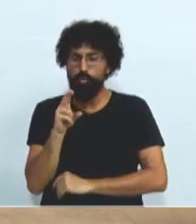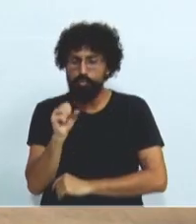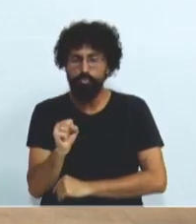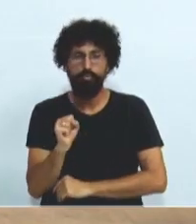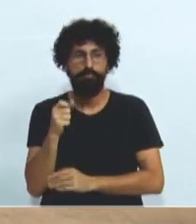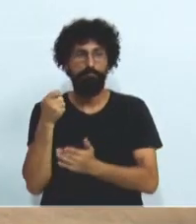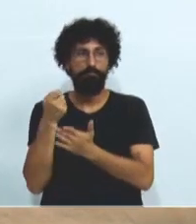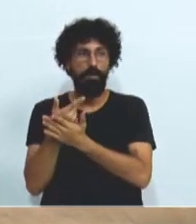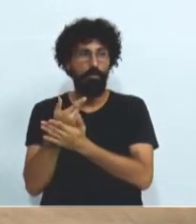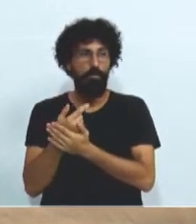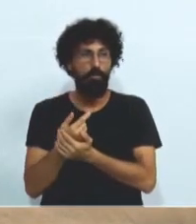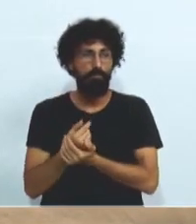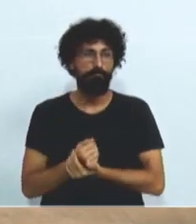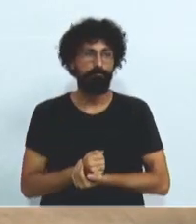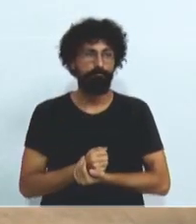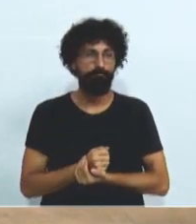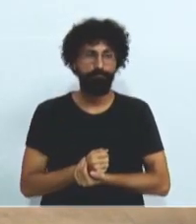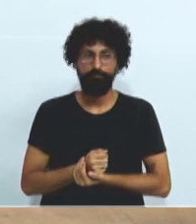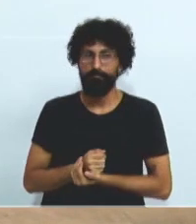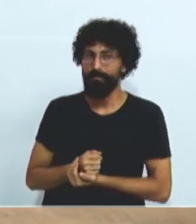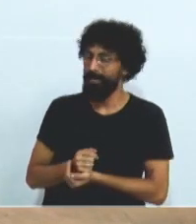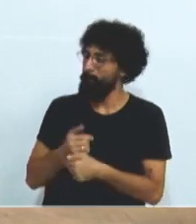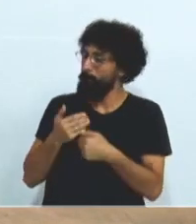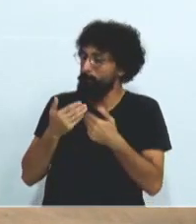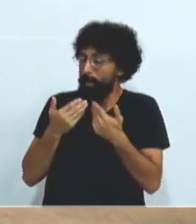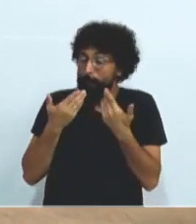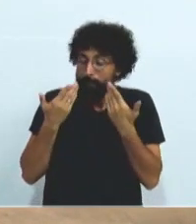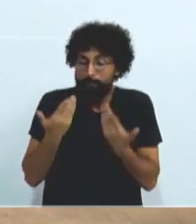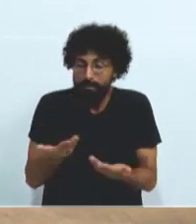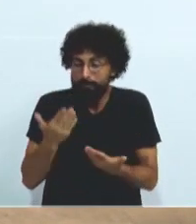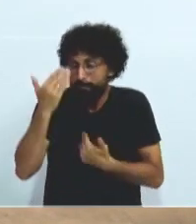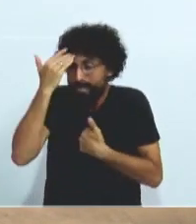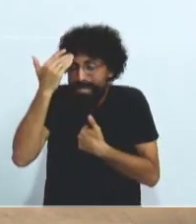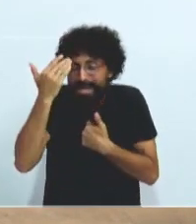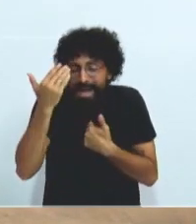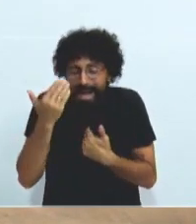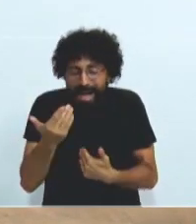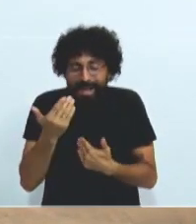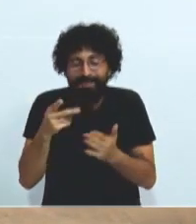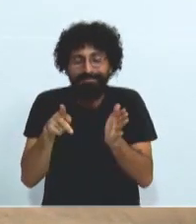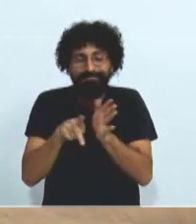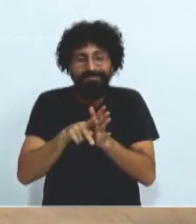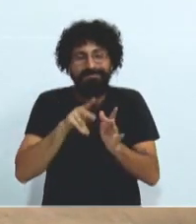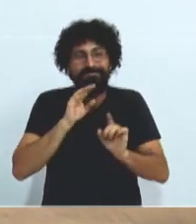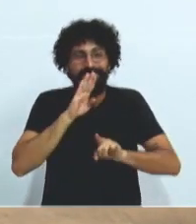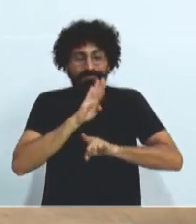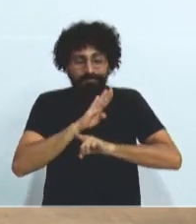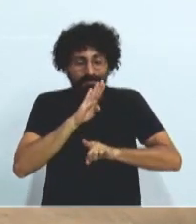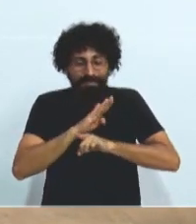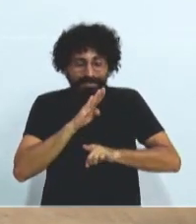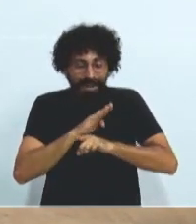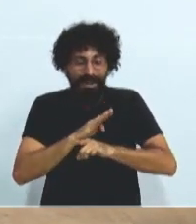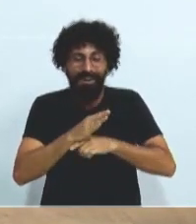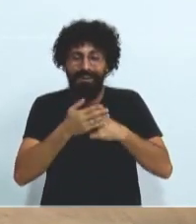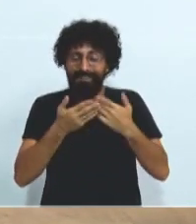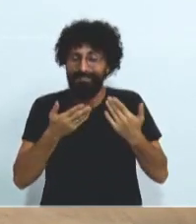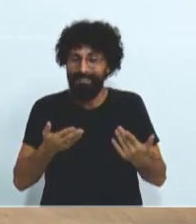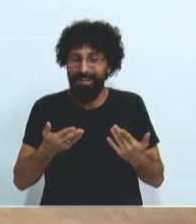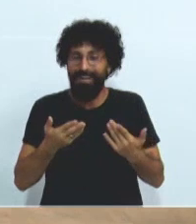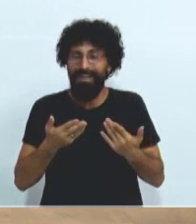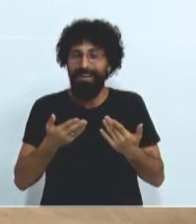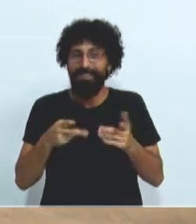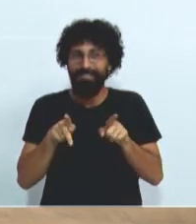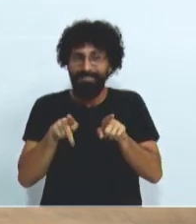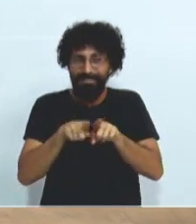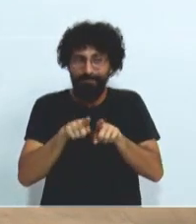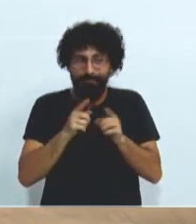certo. Obrigada, primeiro por fazer esse ato tão, tão bonito, né? Esse gesto de solidariedade, de devolver esperança a uma pessoa. E